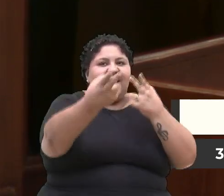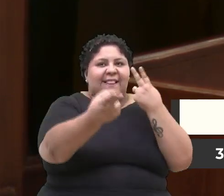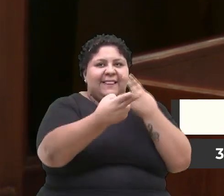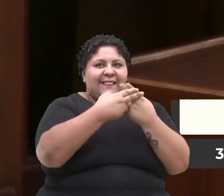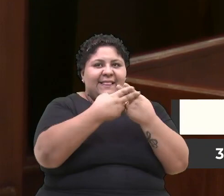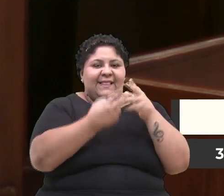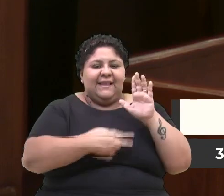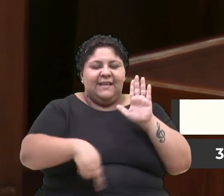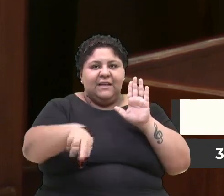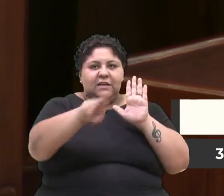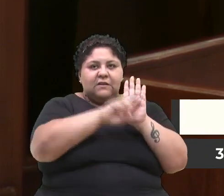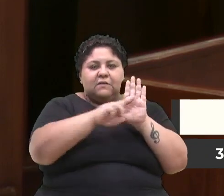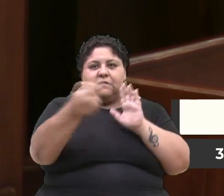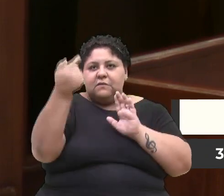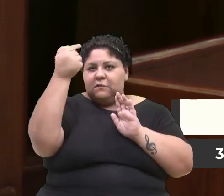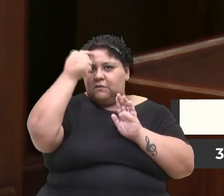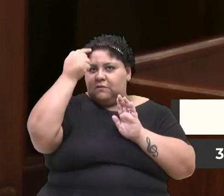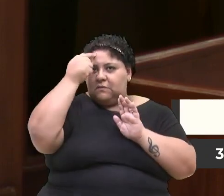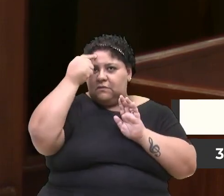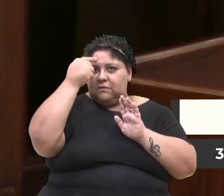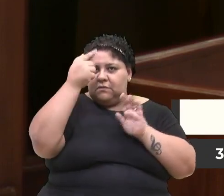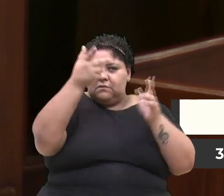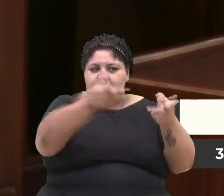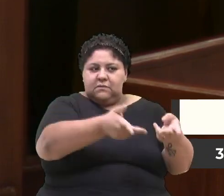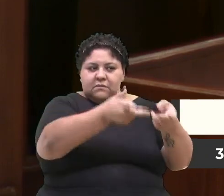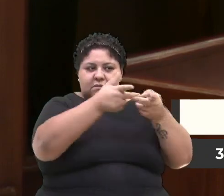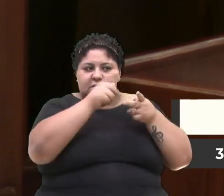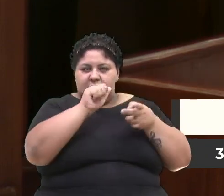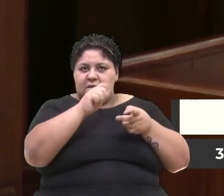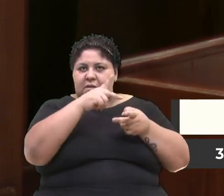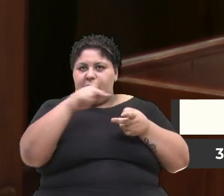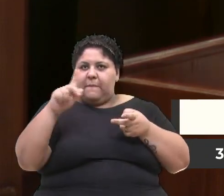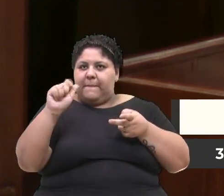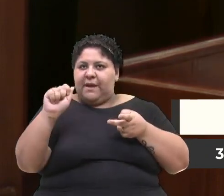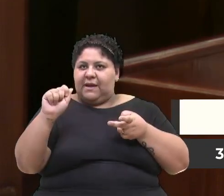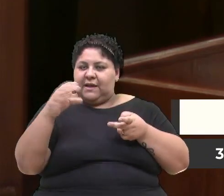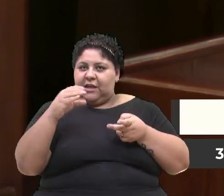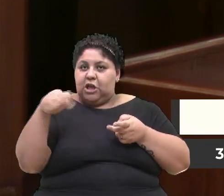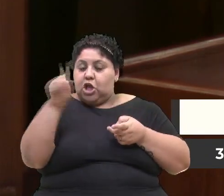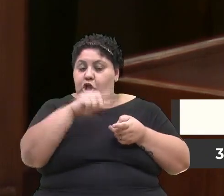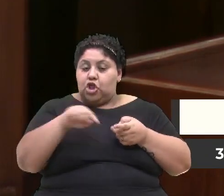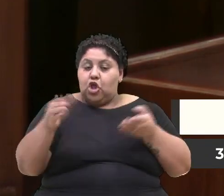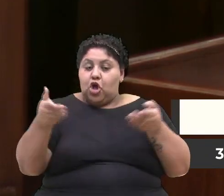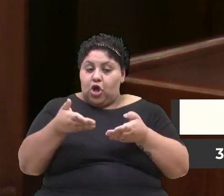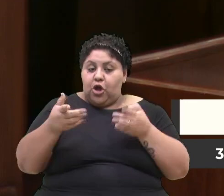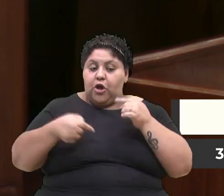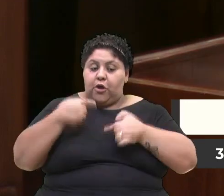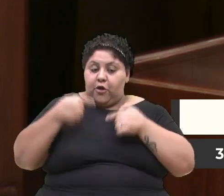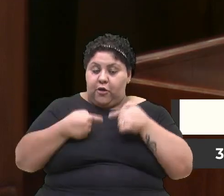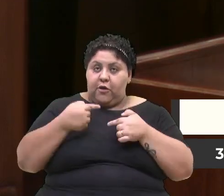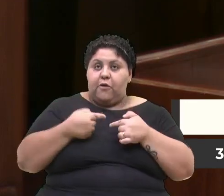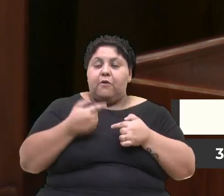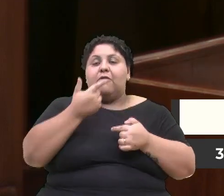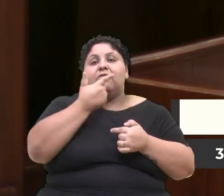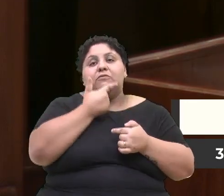e reflexões de uma visita à PAC, que nós já debatemos aqui a PAC, e eu gostaria